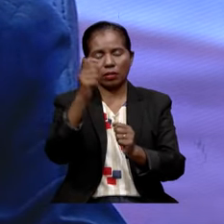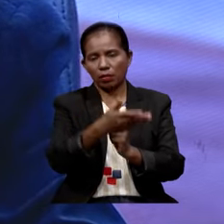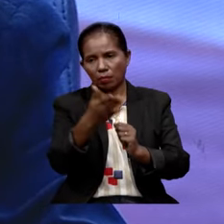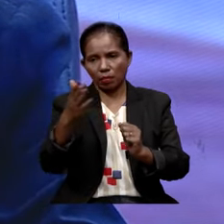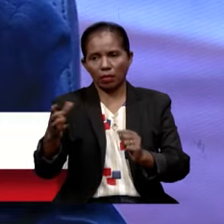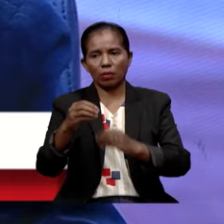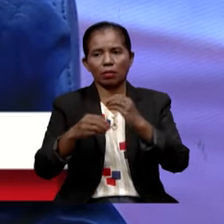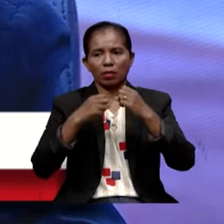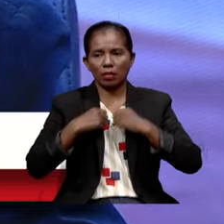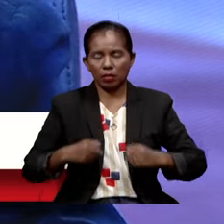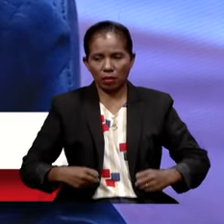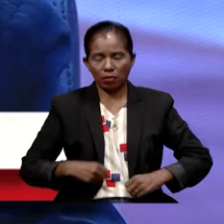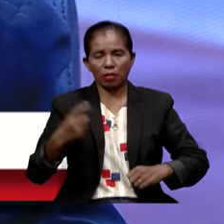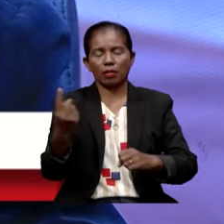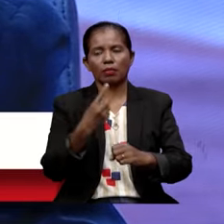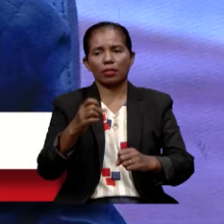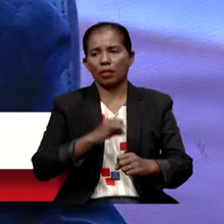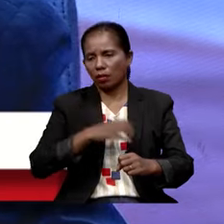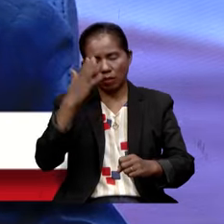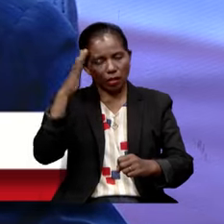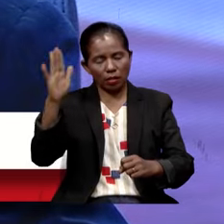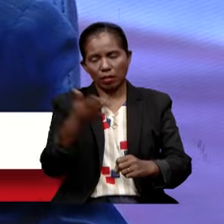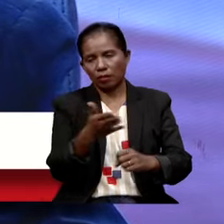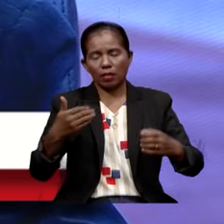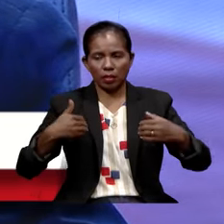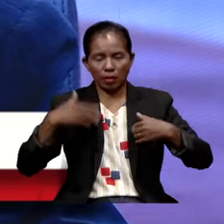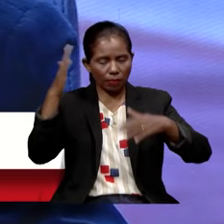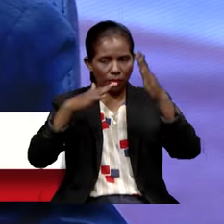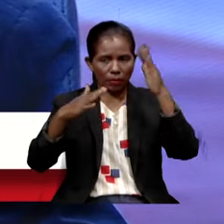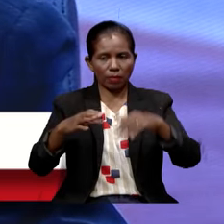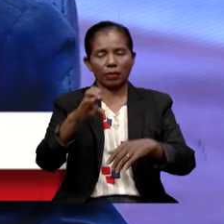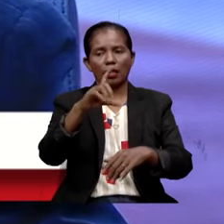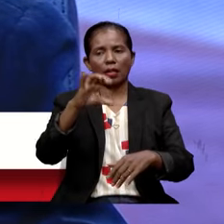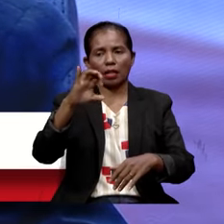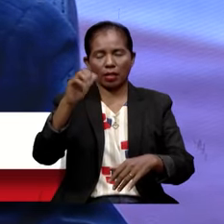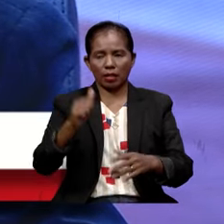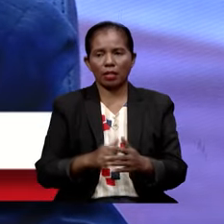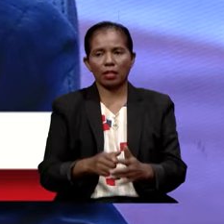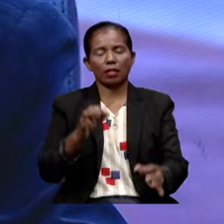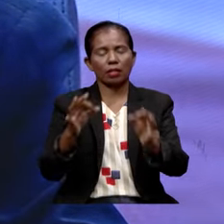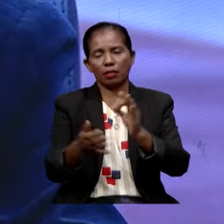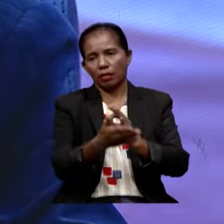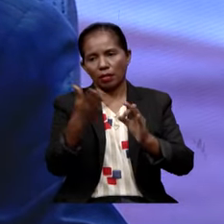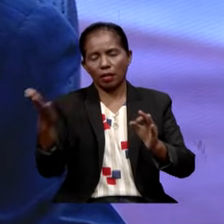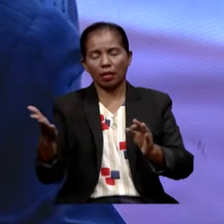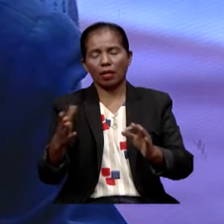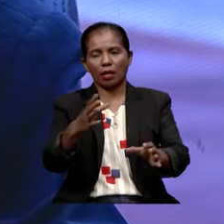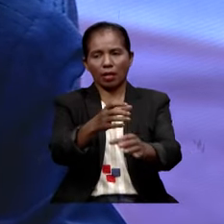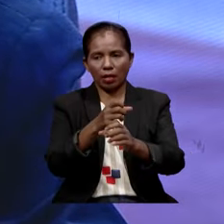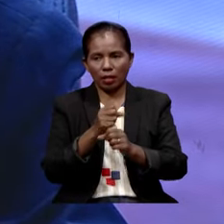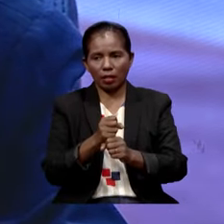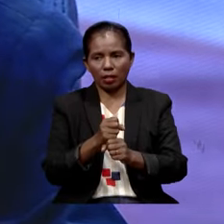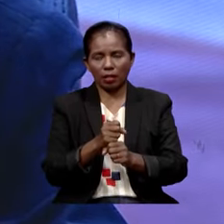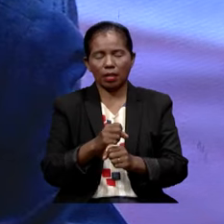assunto saúde Hela de, aula atene e minha problema saída com Elia. Será que ele abahadau iminia be?